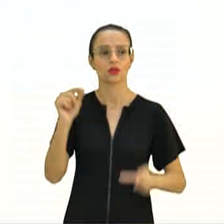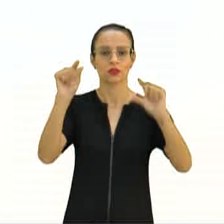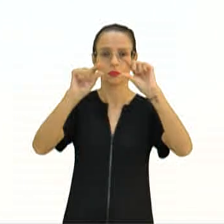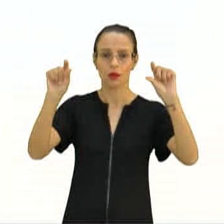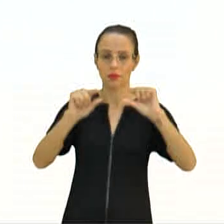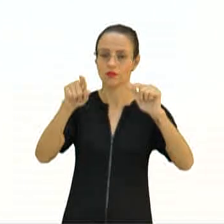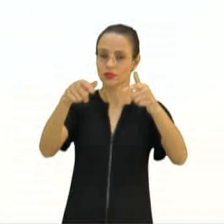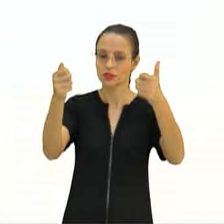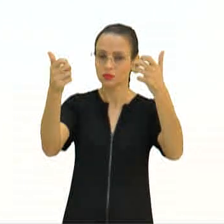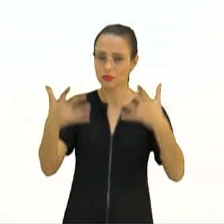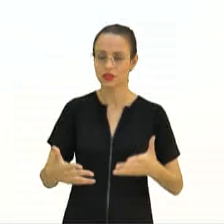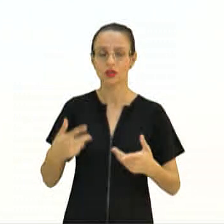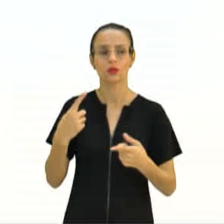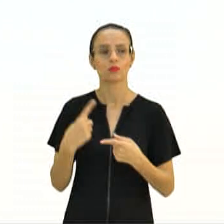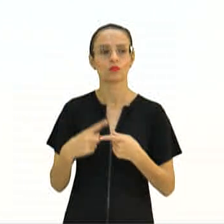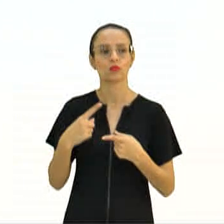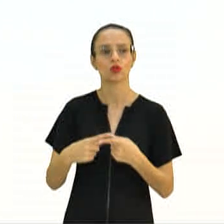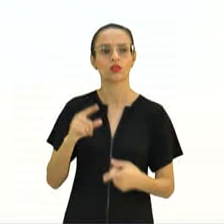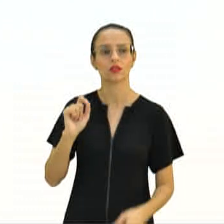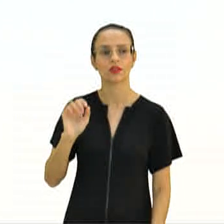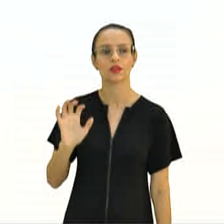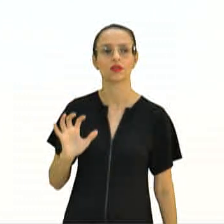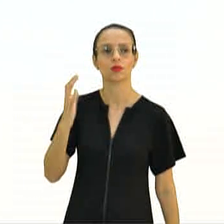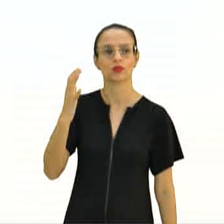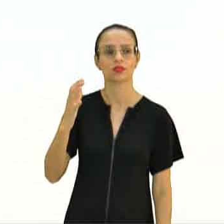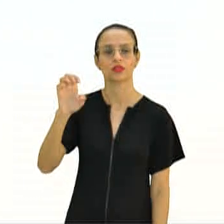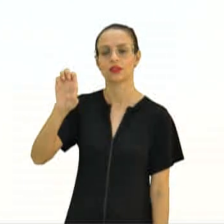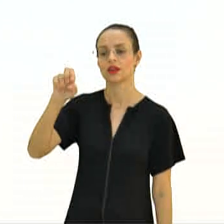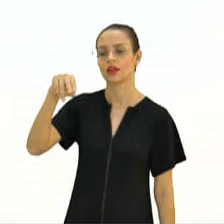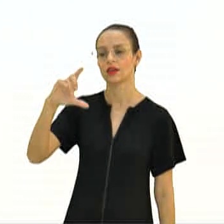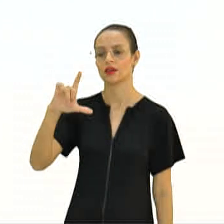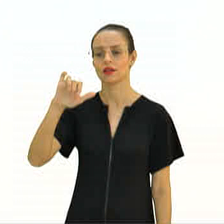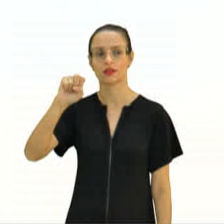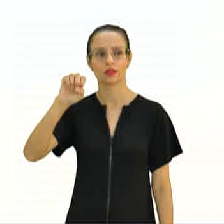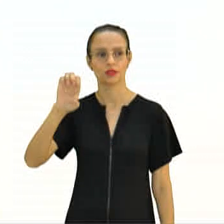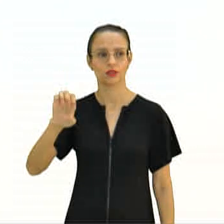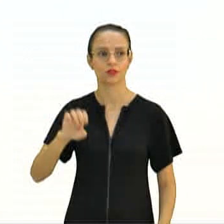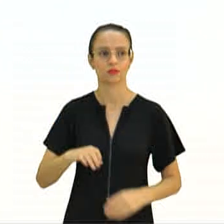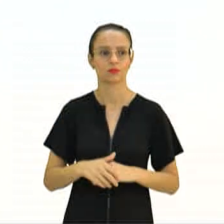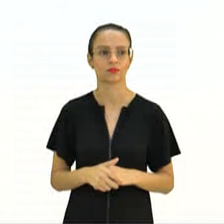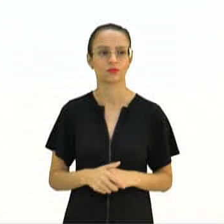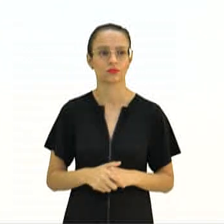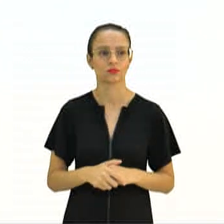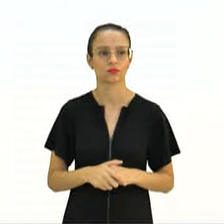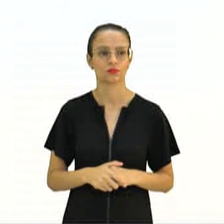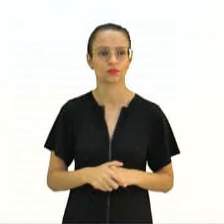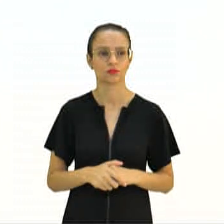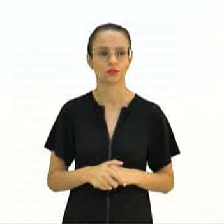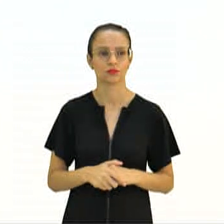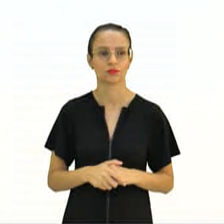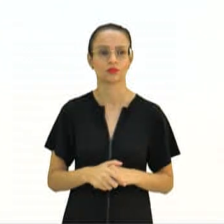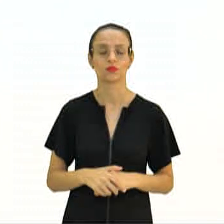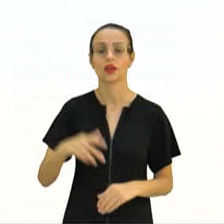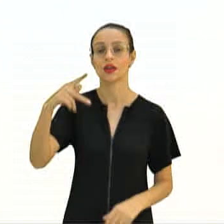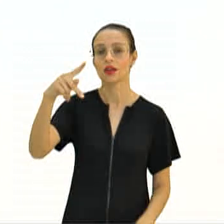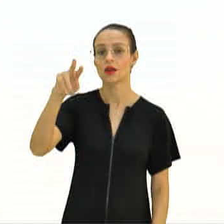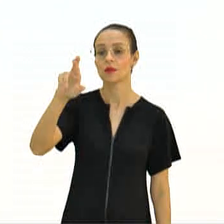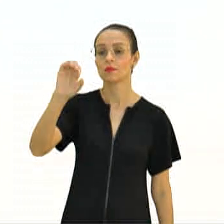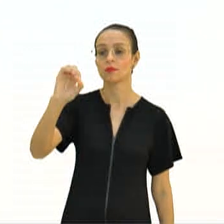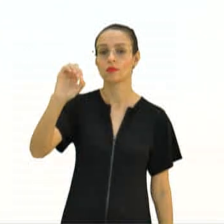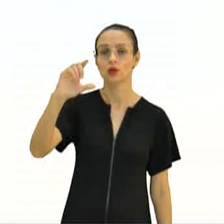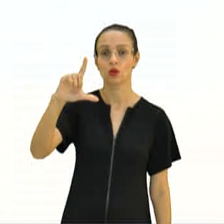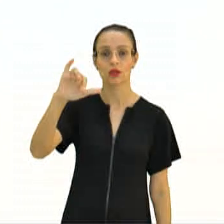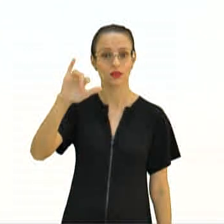deve justificar a ocorrência da ênclise nesses trechos. Nós temos aqui a marcação de próclise, mas o exercício